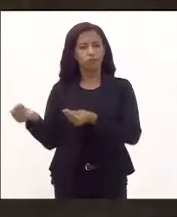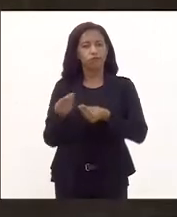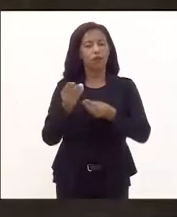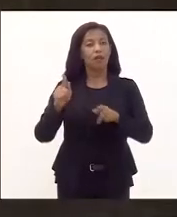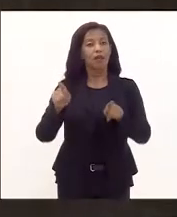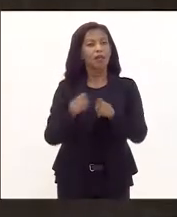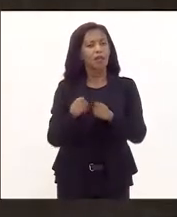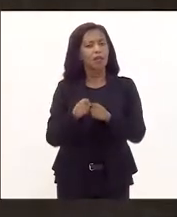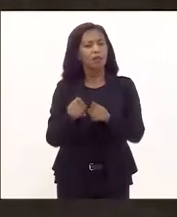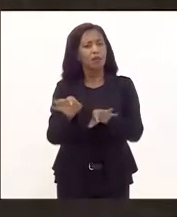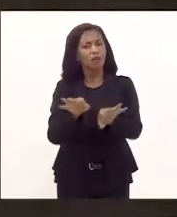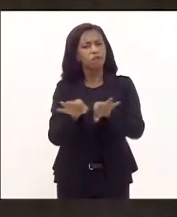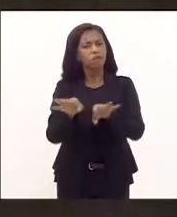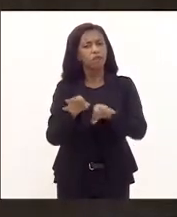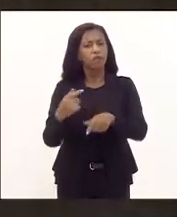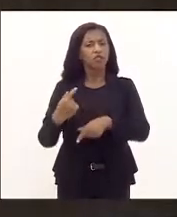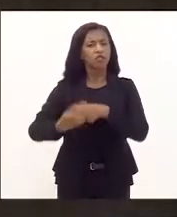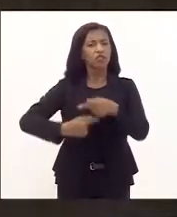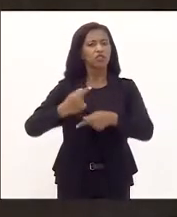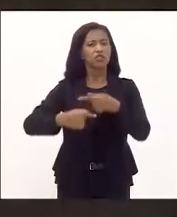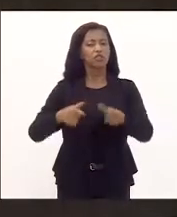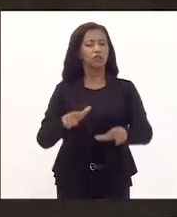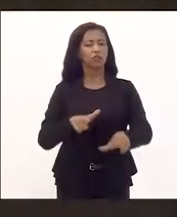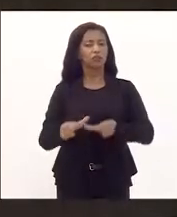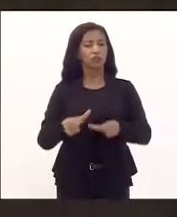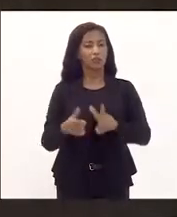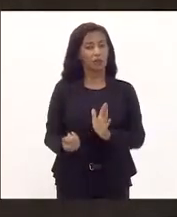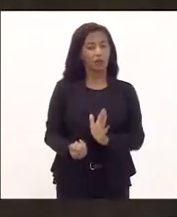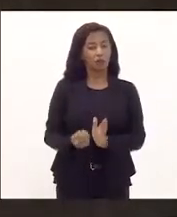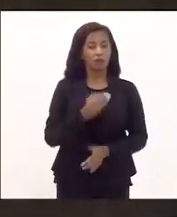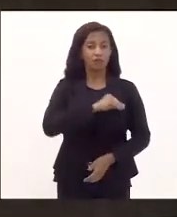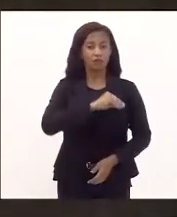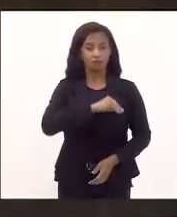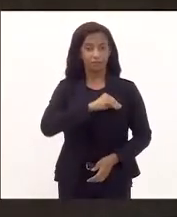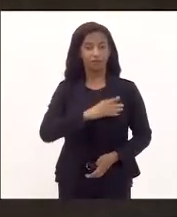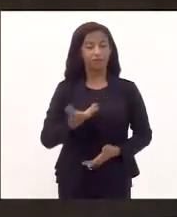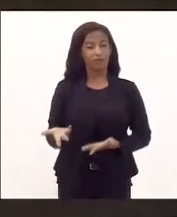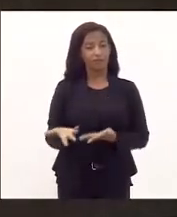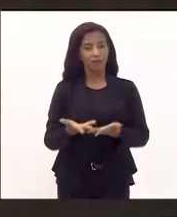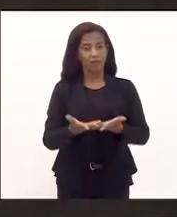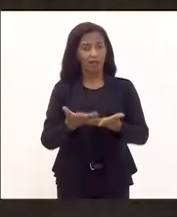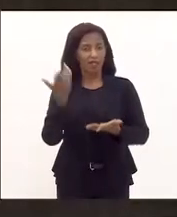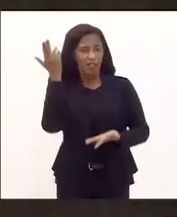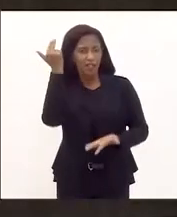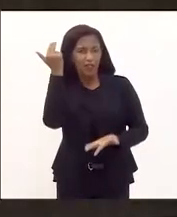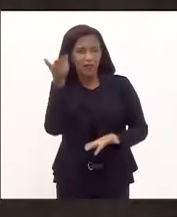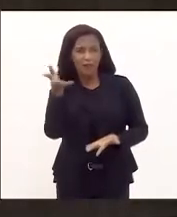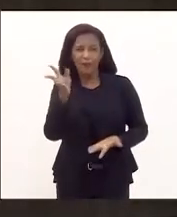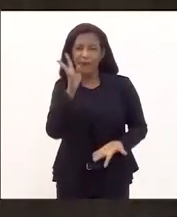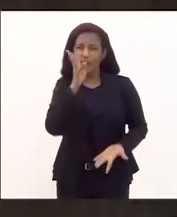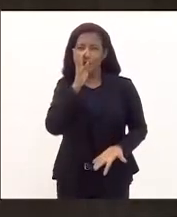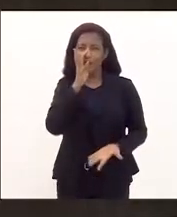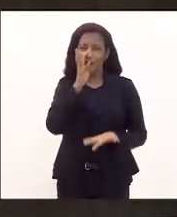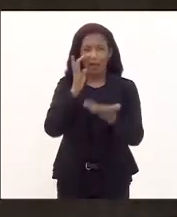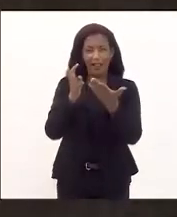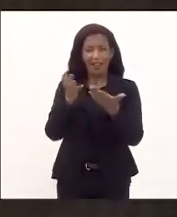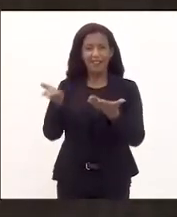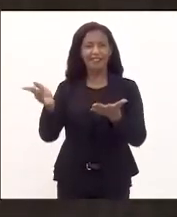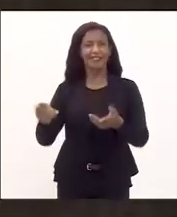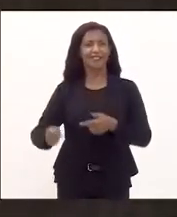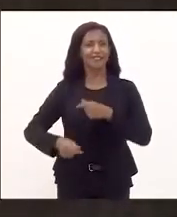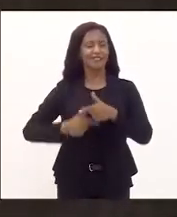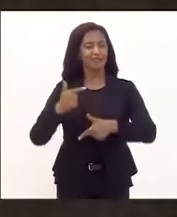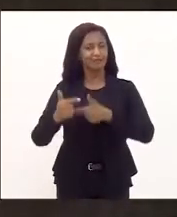sobretudo, instrumentos de geração de trabalho e renda, deputado Eliomar, que é um grande admirador, fazedor